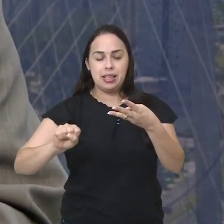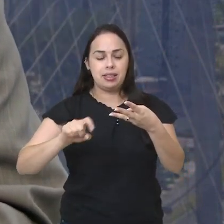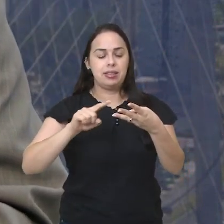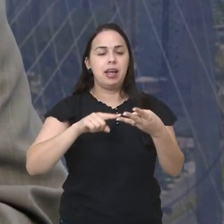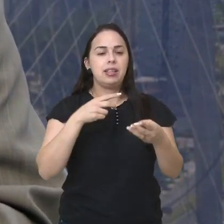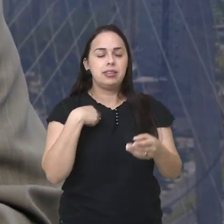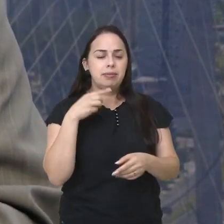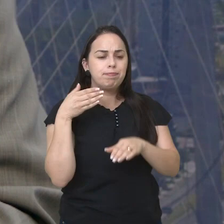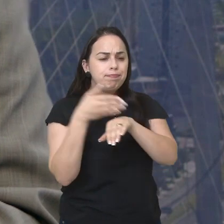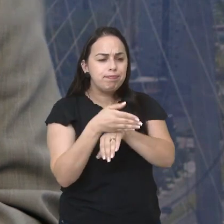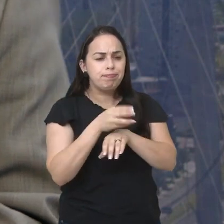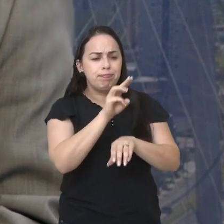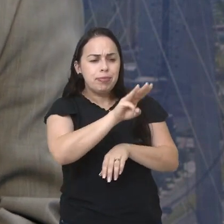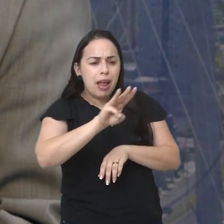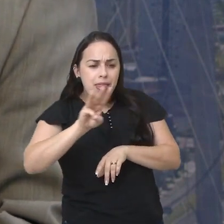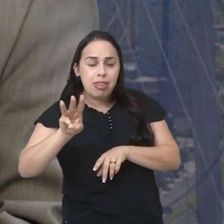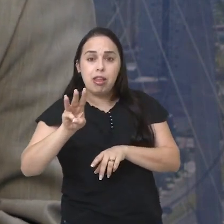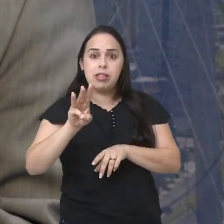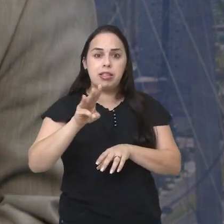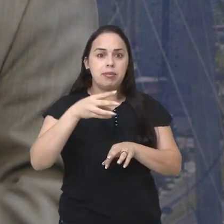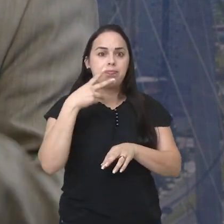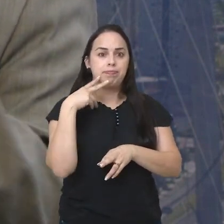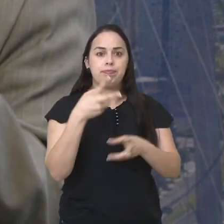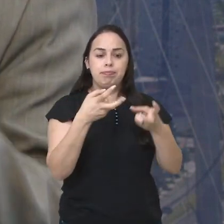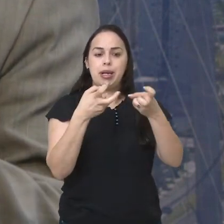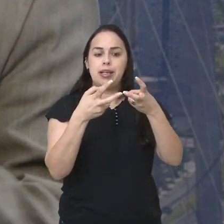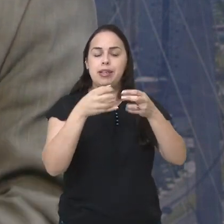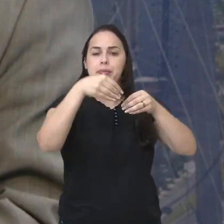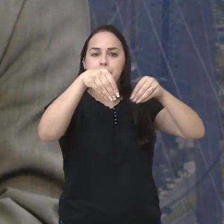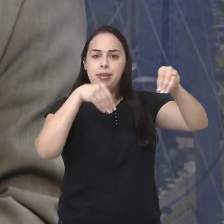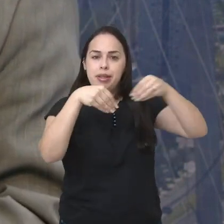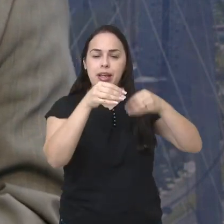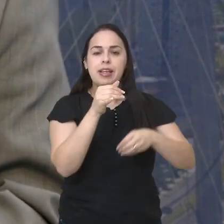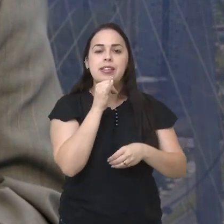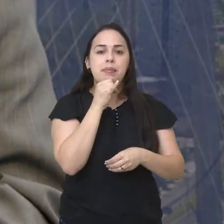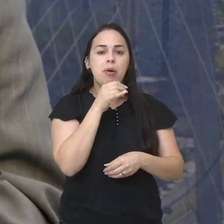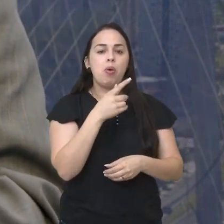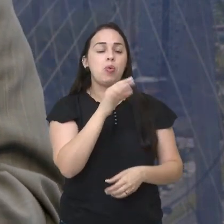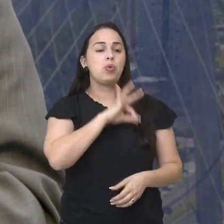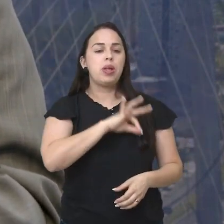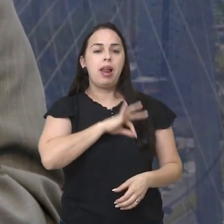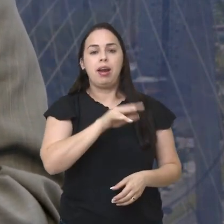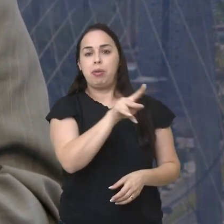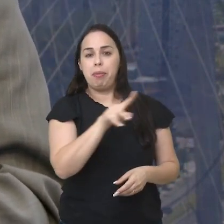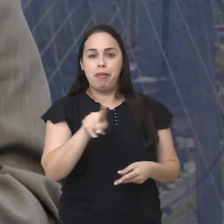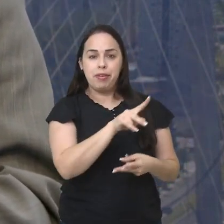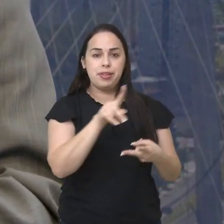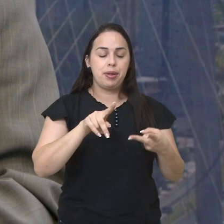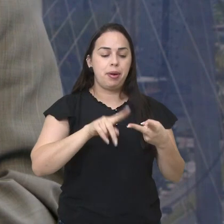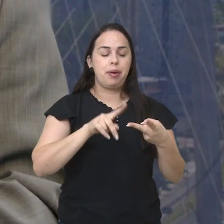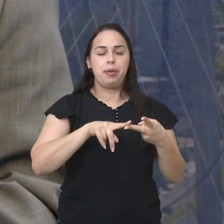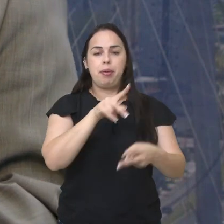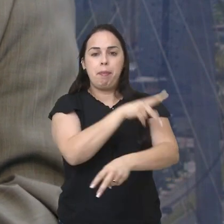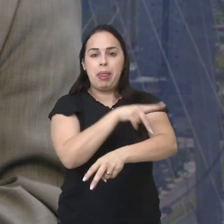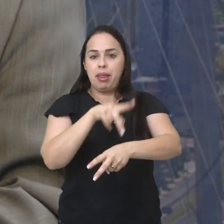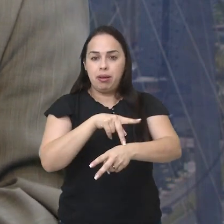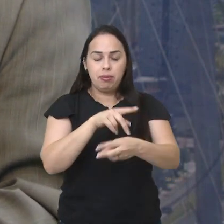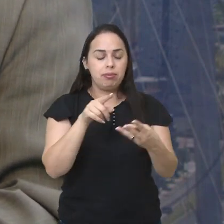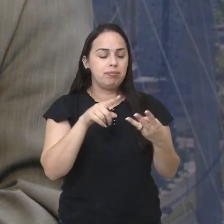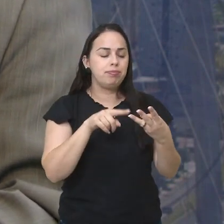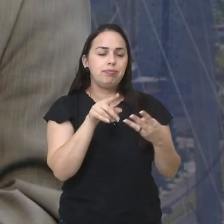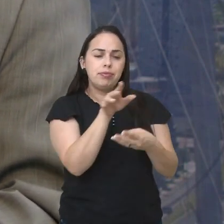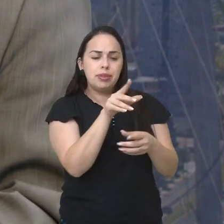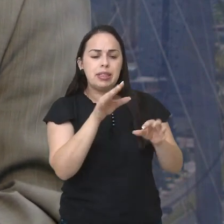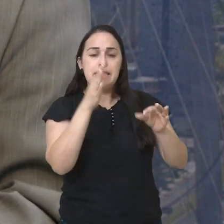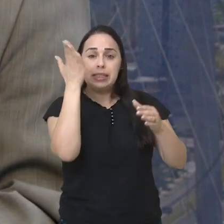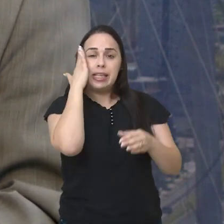no site, quanto que foi repassado, quanto que o pedagogo ganha, quanto que o assistente social ganha. Aí a gente tem uma linha muito tênue também,